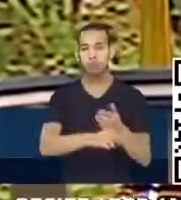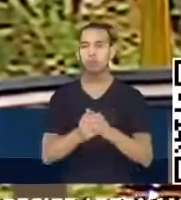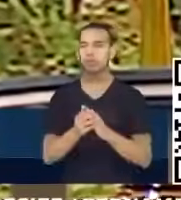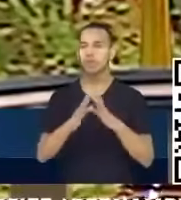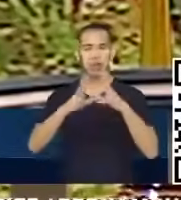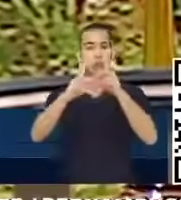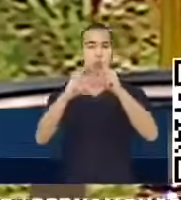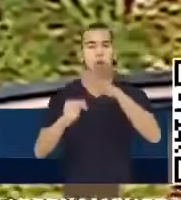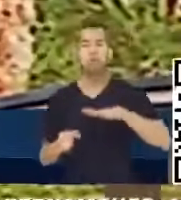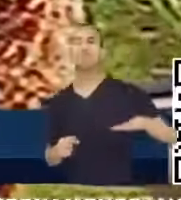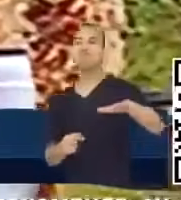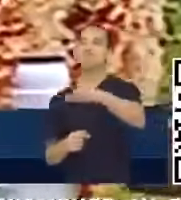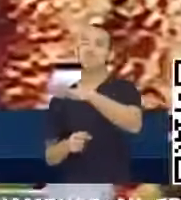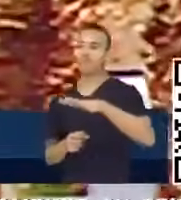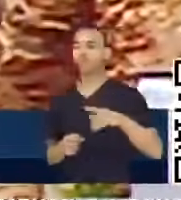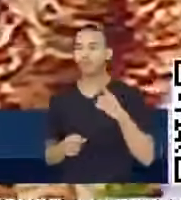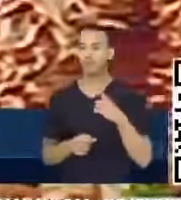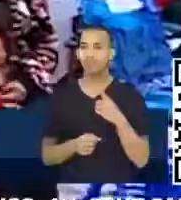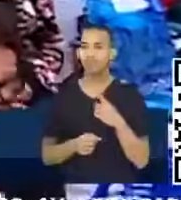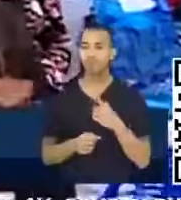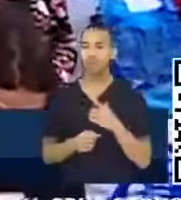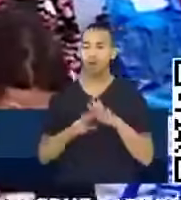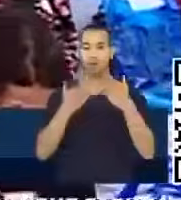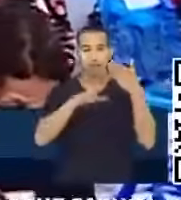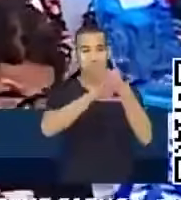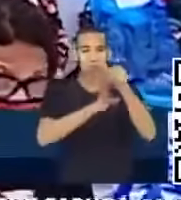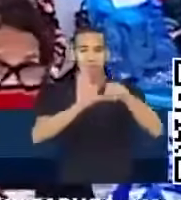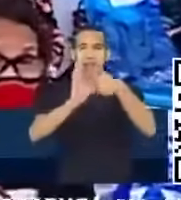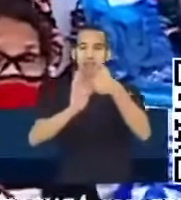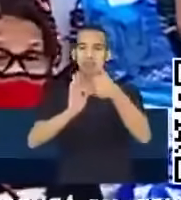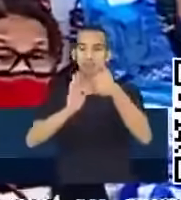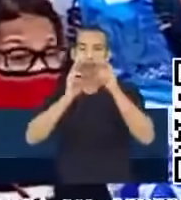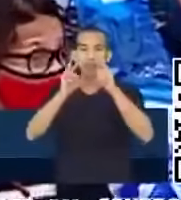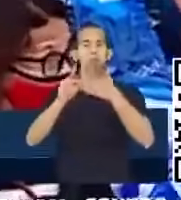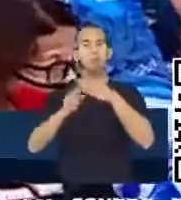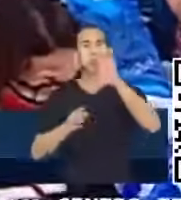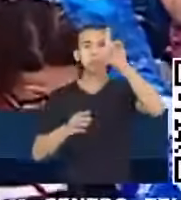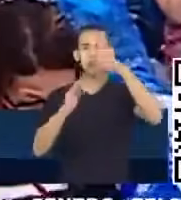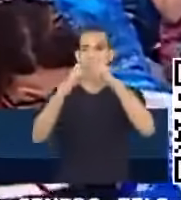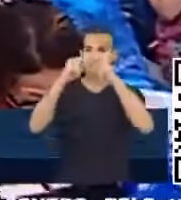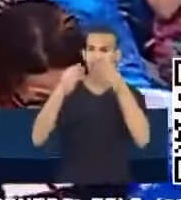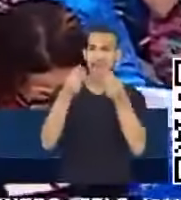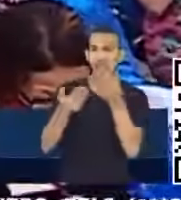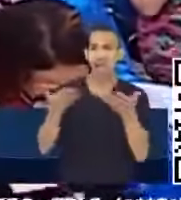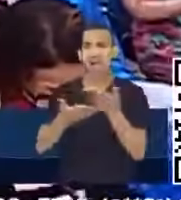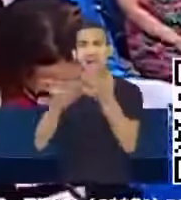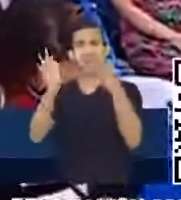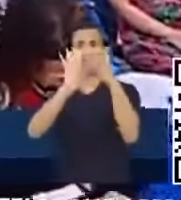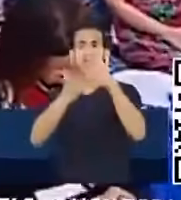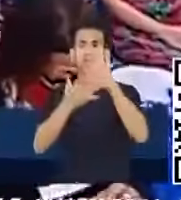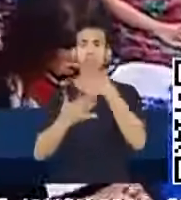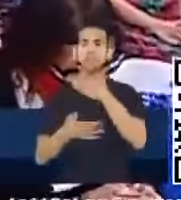todos nós todos vocês quando entraram aqui pela primeira vez meu Deus que ganha essa Jesus